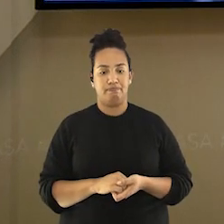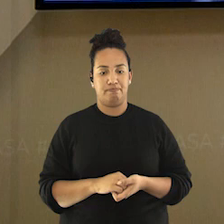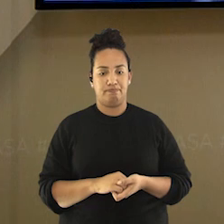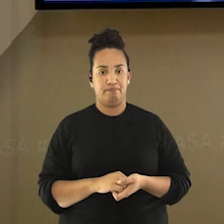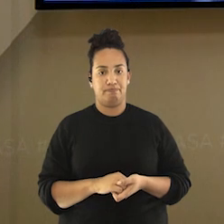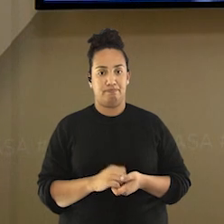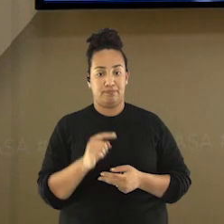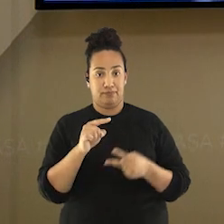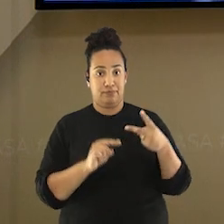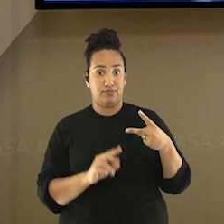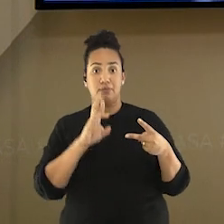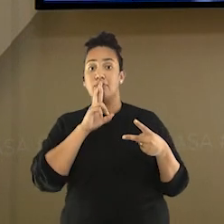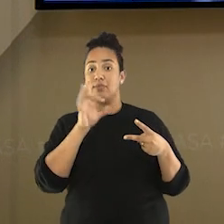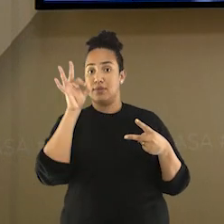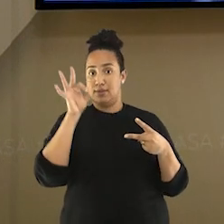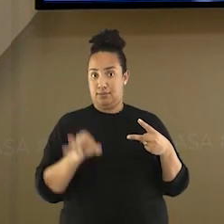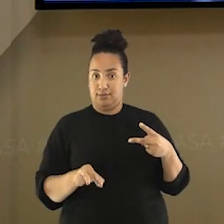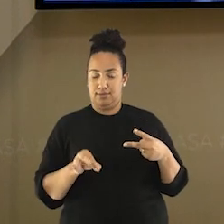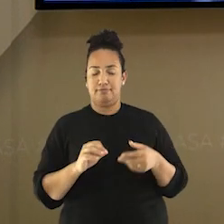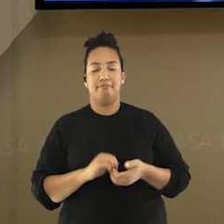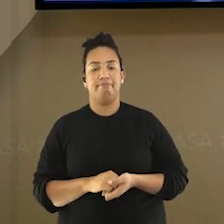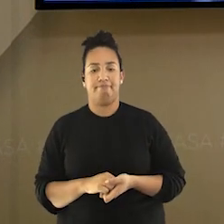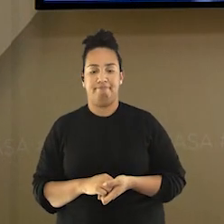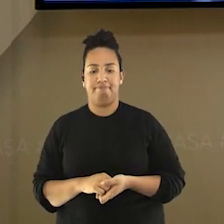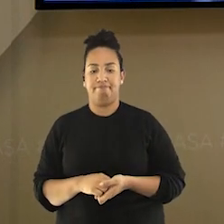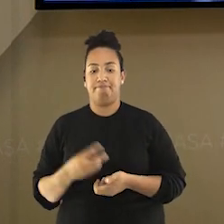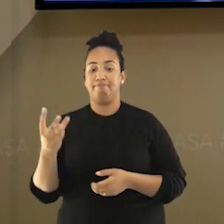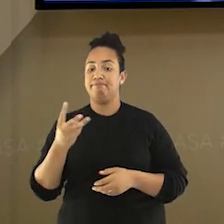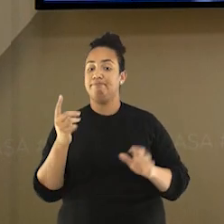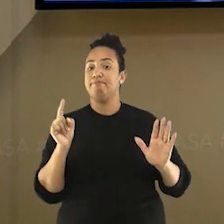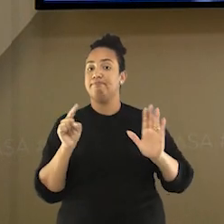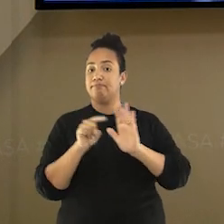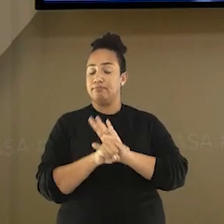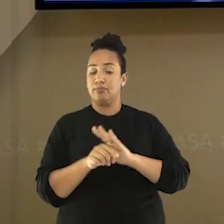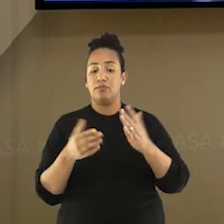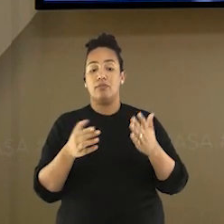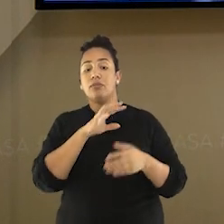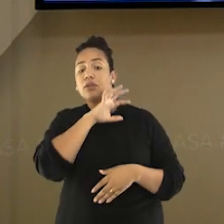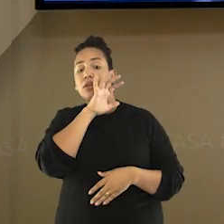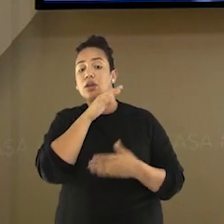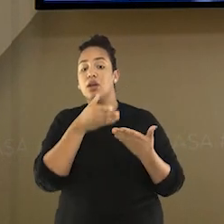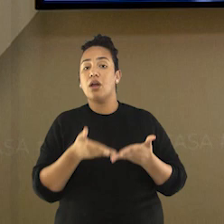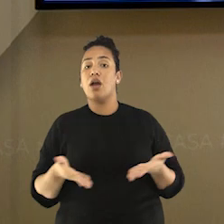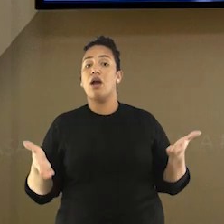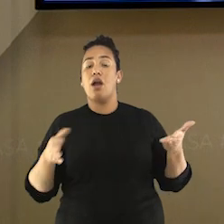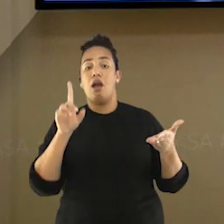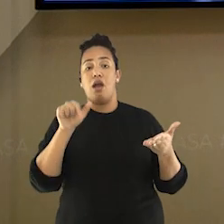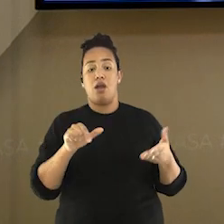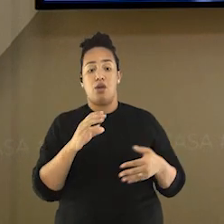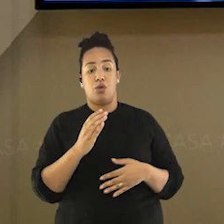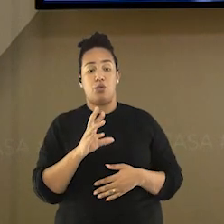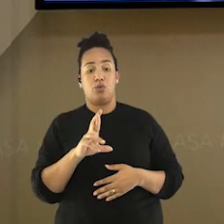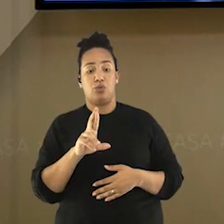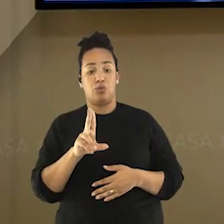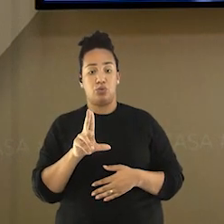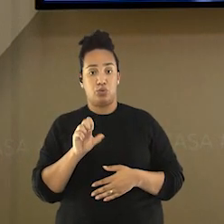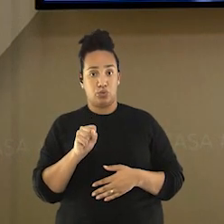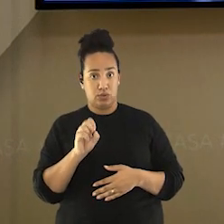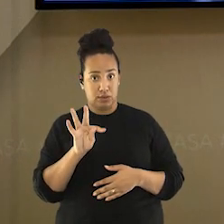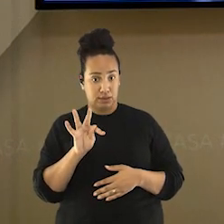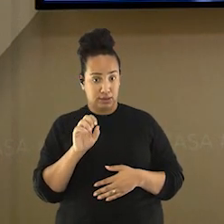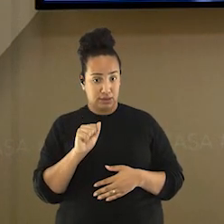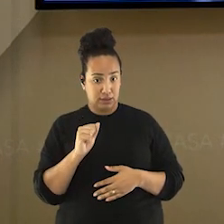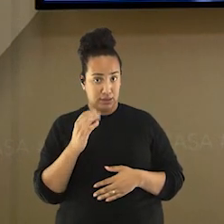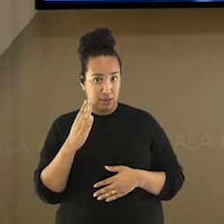São os nossos 2 aracnídeos. Próxima pergunta. Qual dos animais abaixo é um crustáceo? E aí vocês lembram que